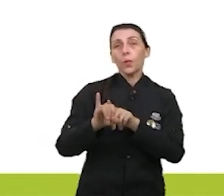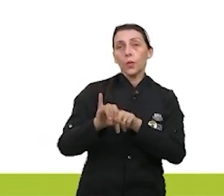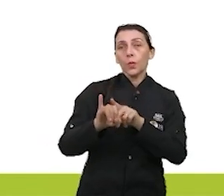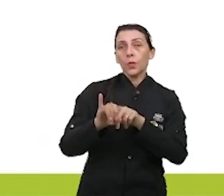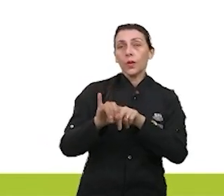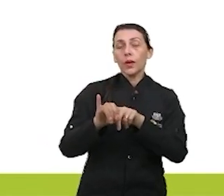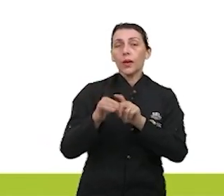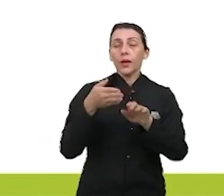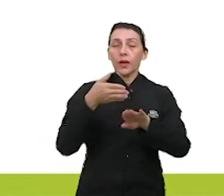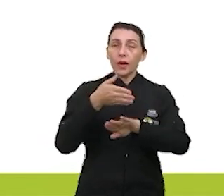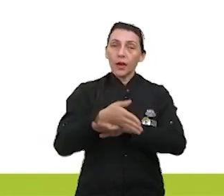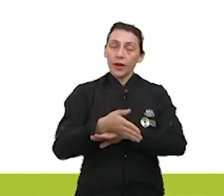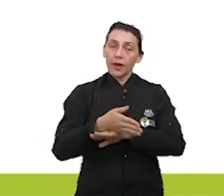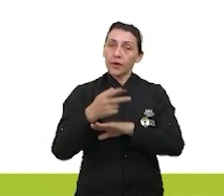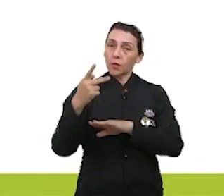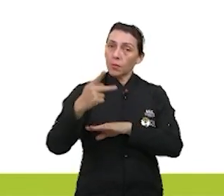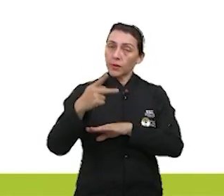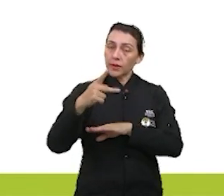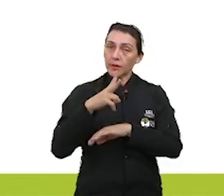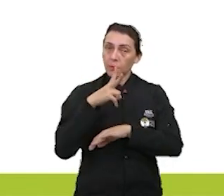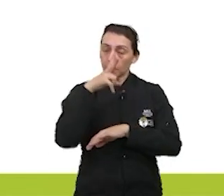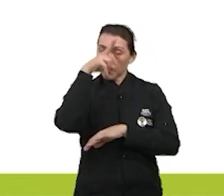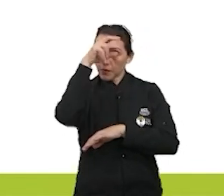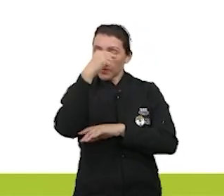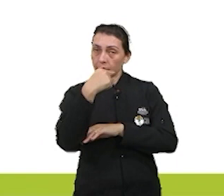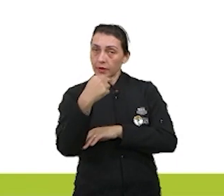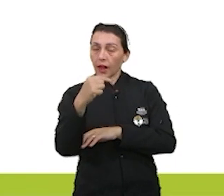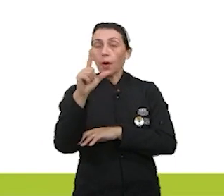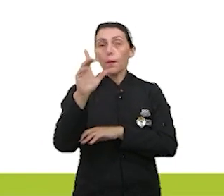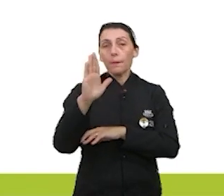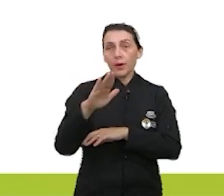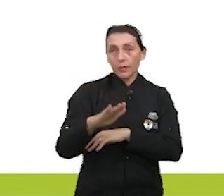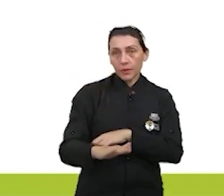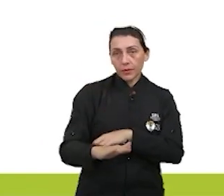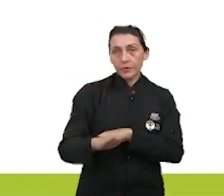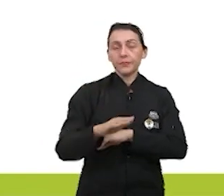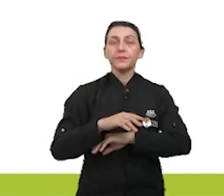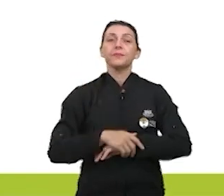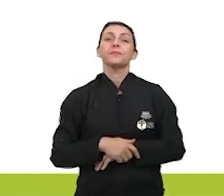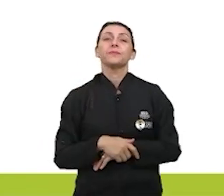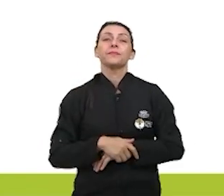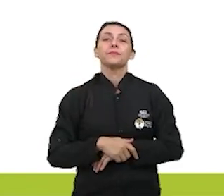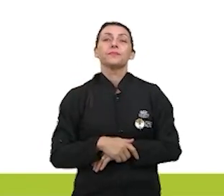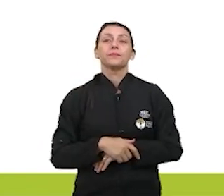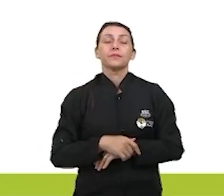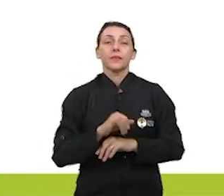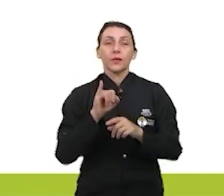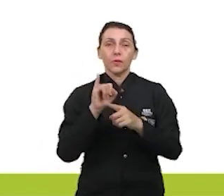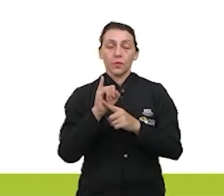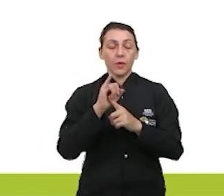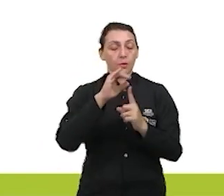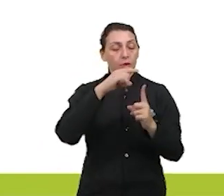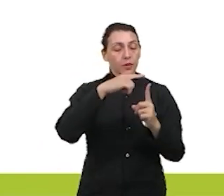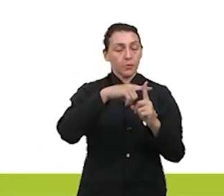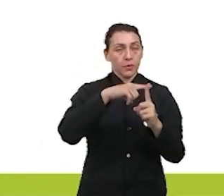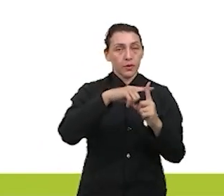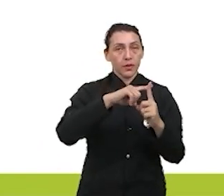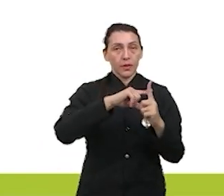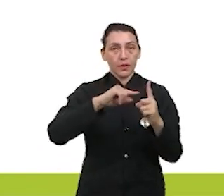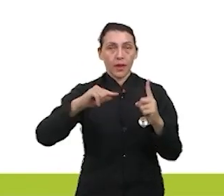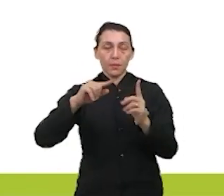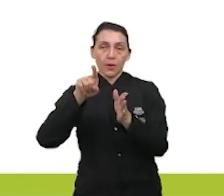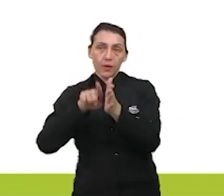entra com um potencial maior e sai com o menor. Ou seja, I passa pelo positivo e sai